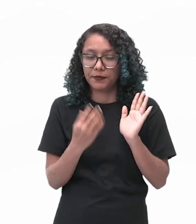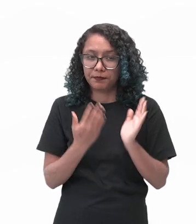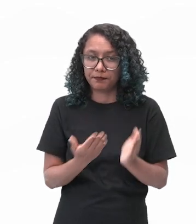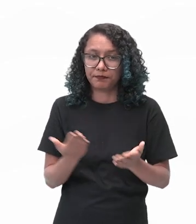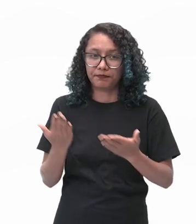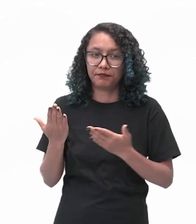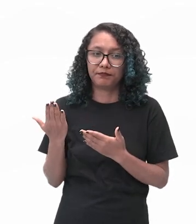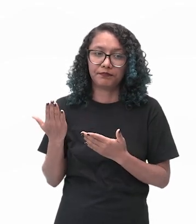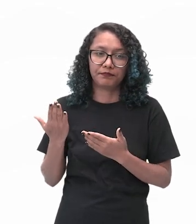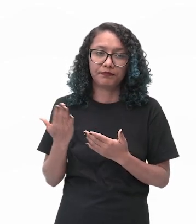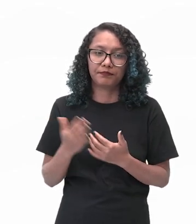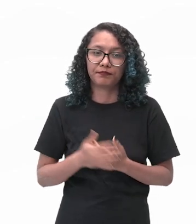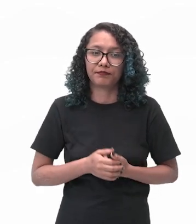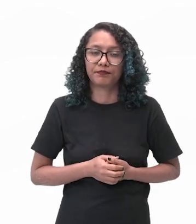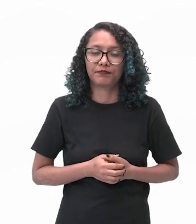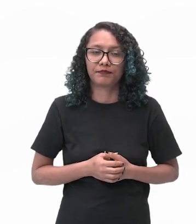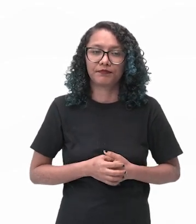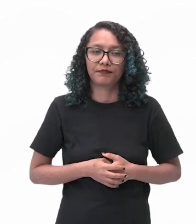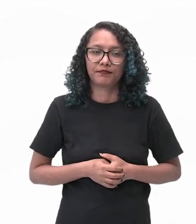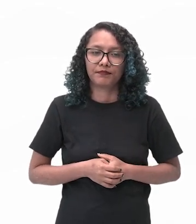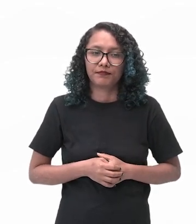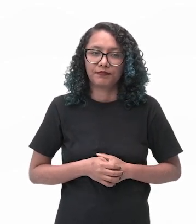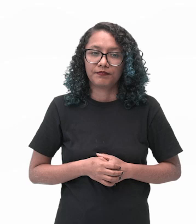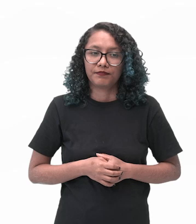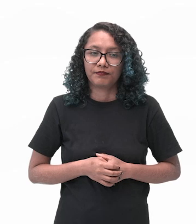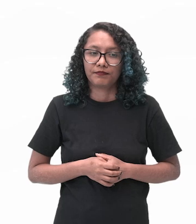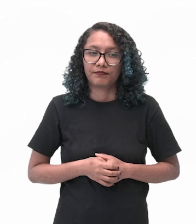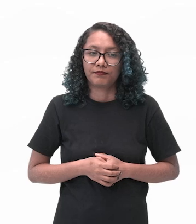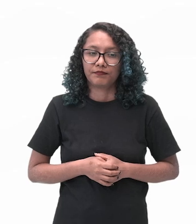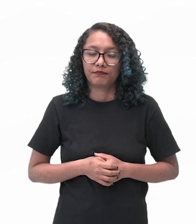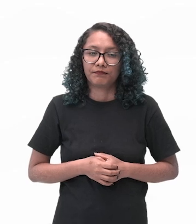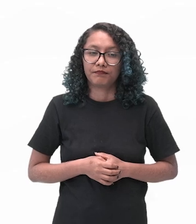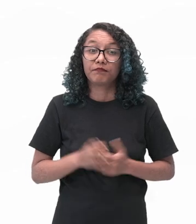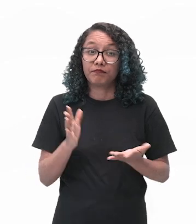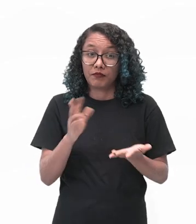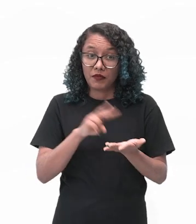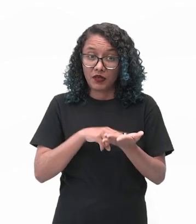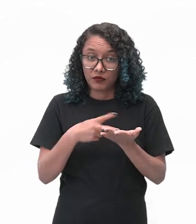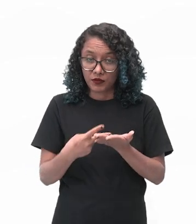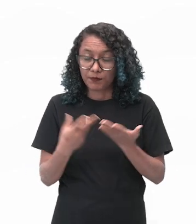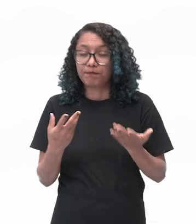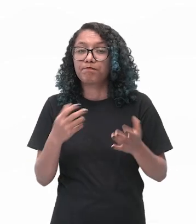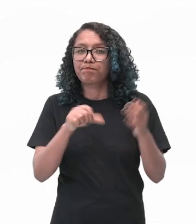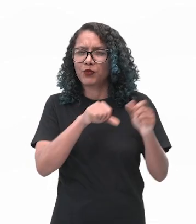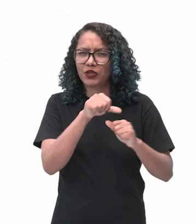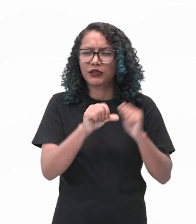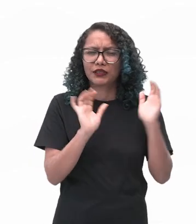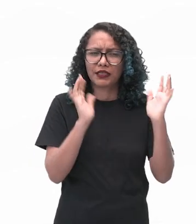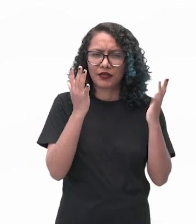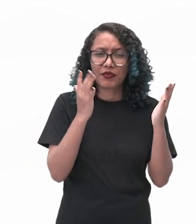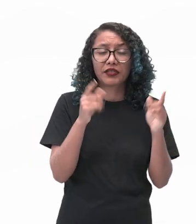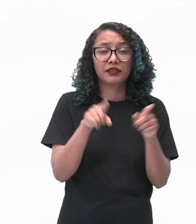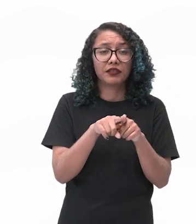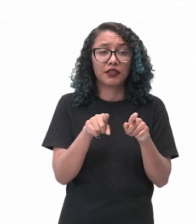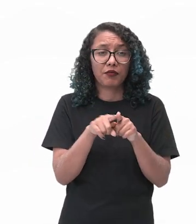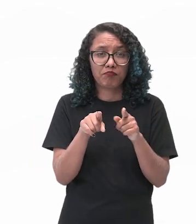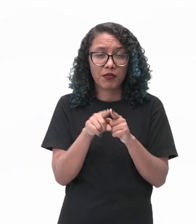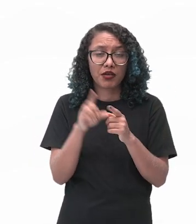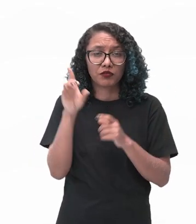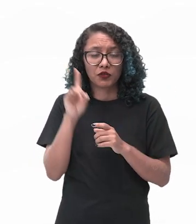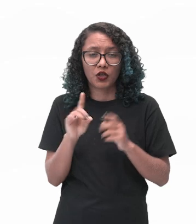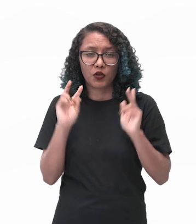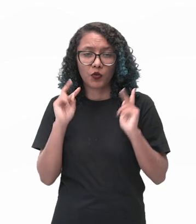the Amazon Perspective. Ou seja, é a mudança climática e os direitos humanos,